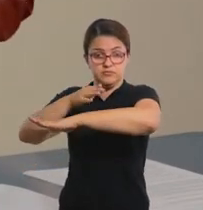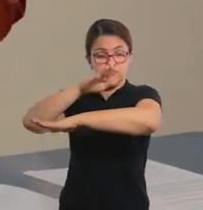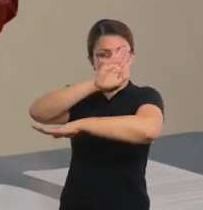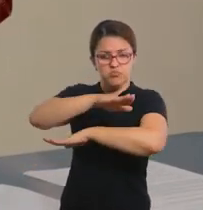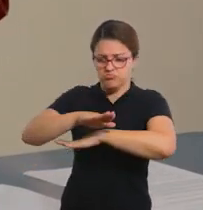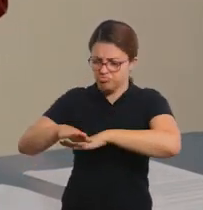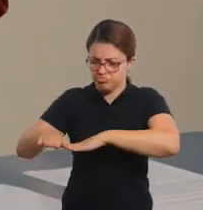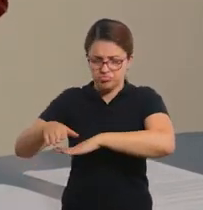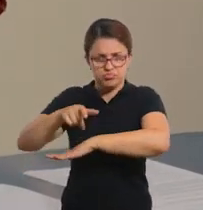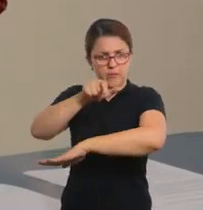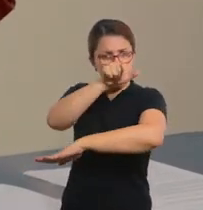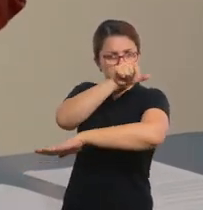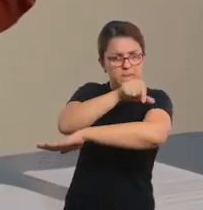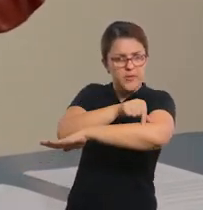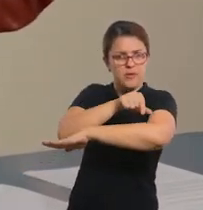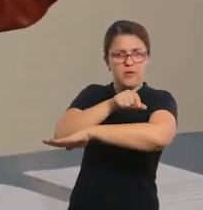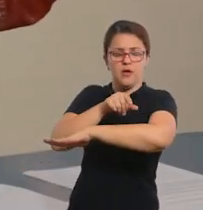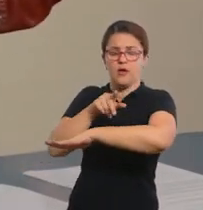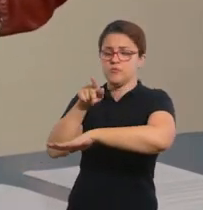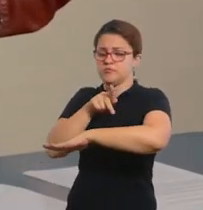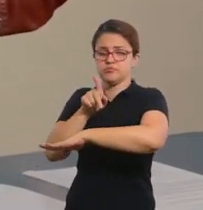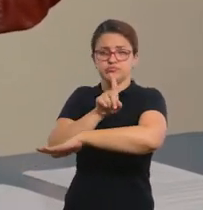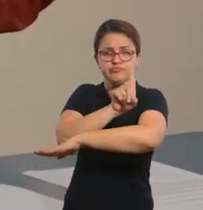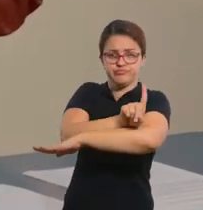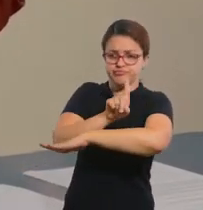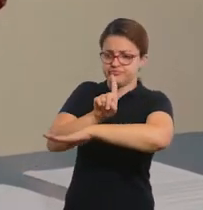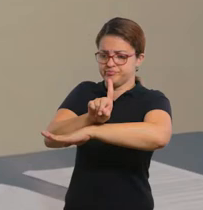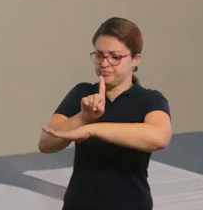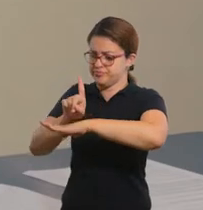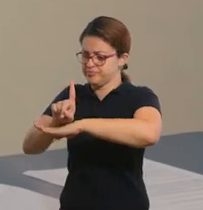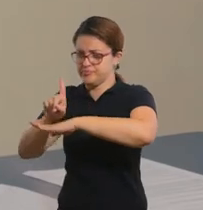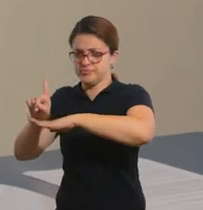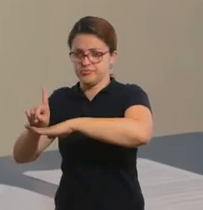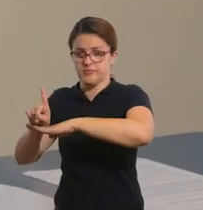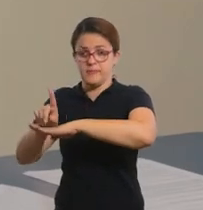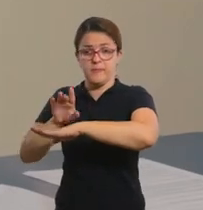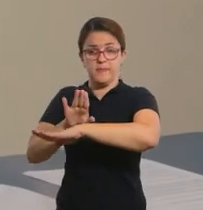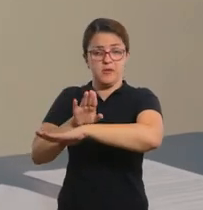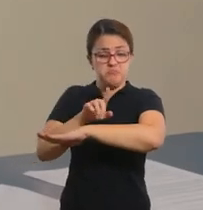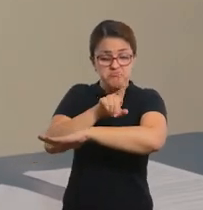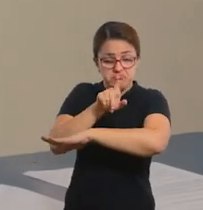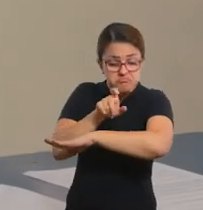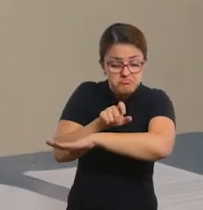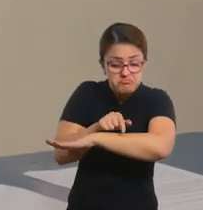as crianças nas posições que a professora colocou, certo? Só que eu tenho uma criança